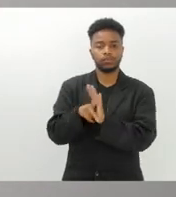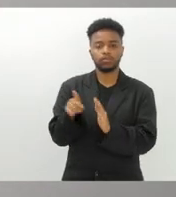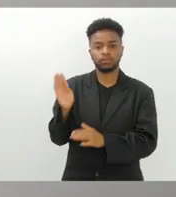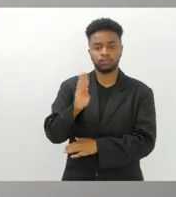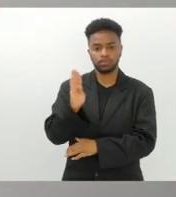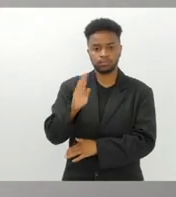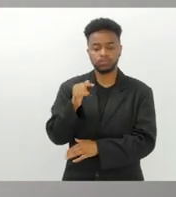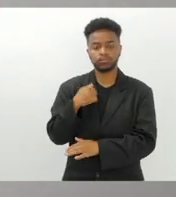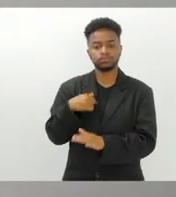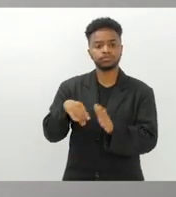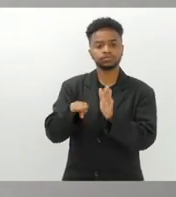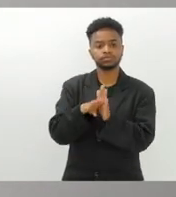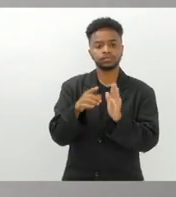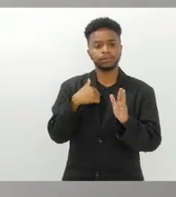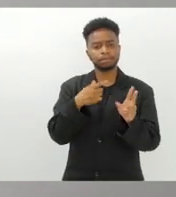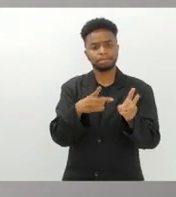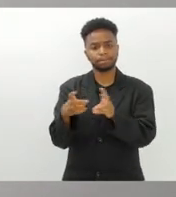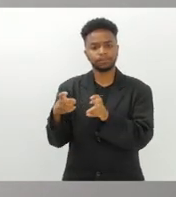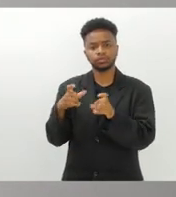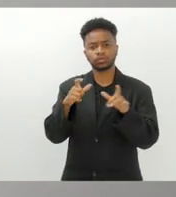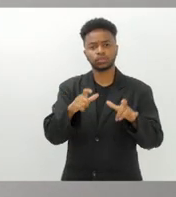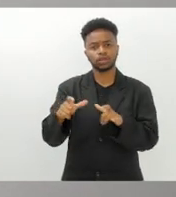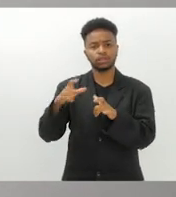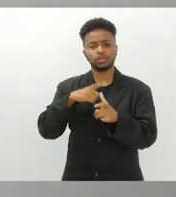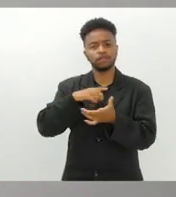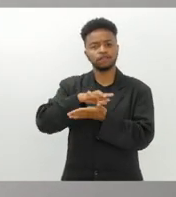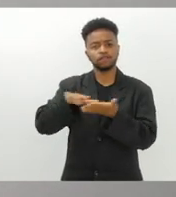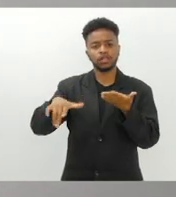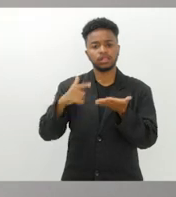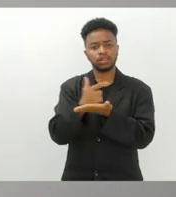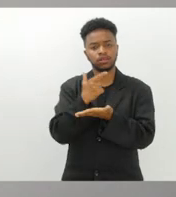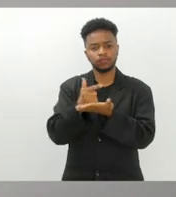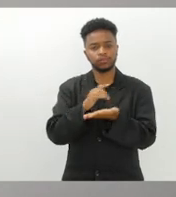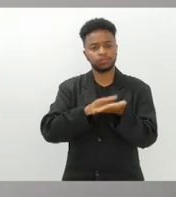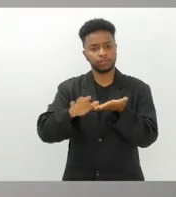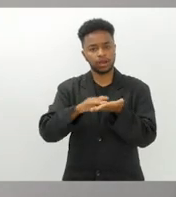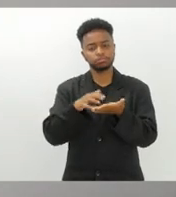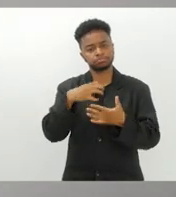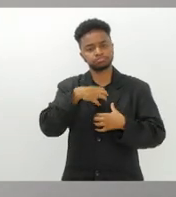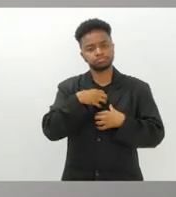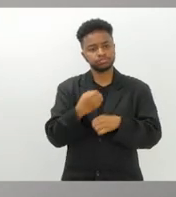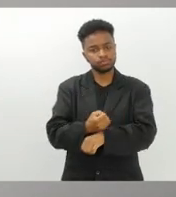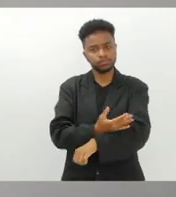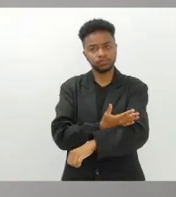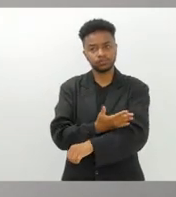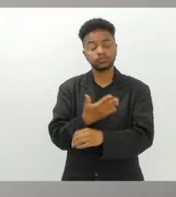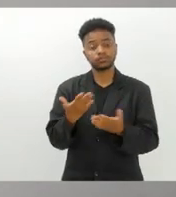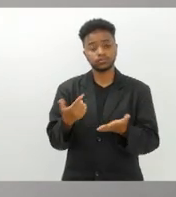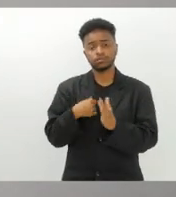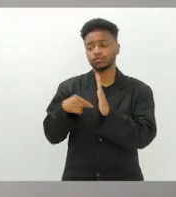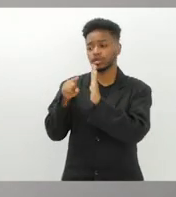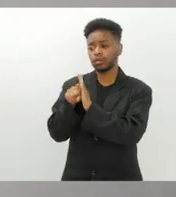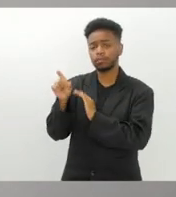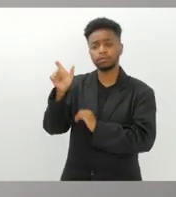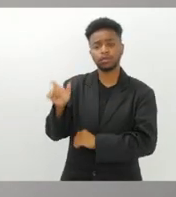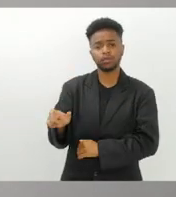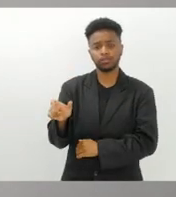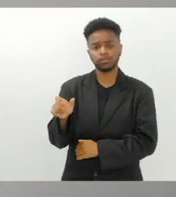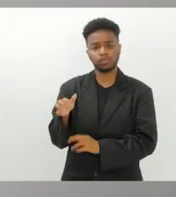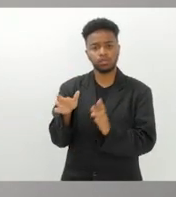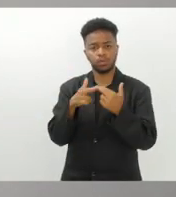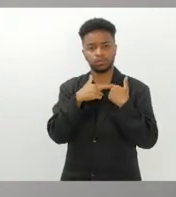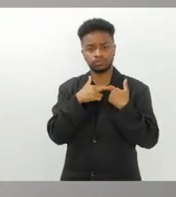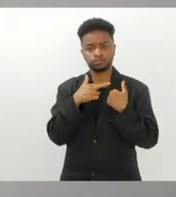eu cheguei e vi assim, um salão com um monte de livros em braille. Aquilo me tocou profundamente. E aí eu perguntei, né? Perguntei para os